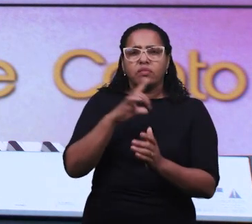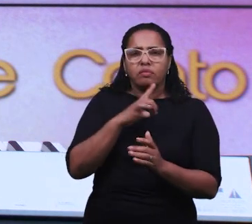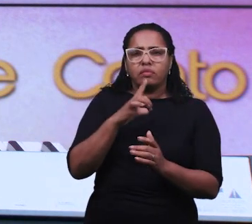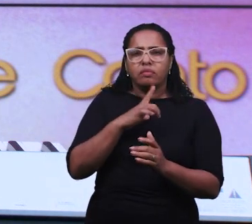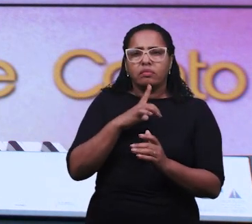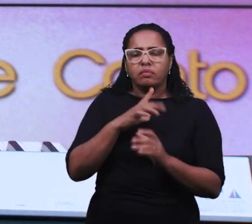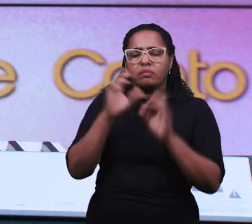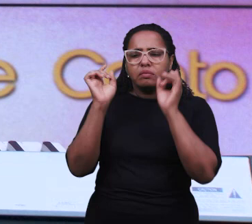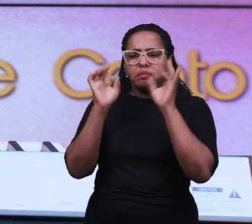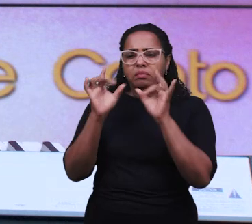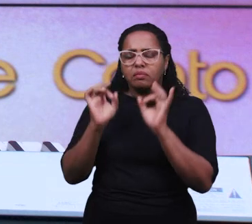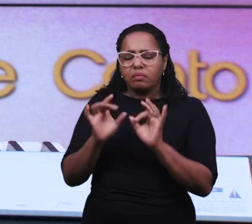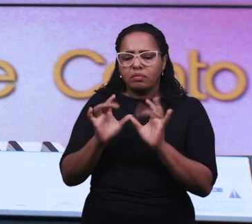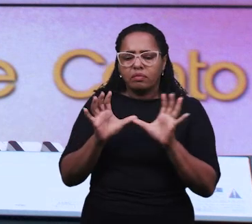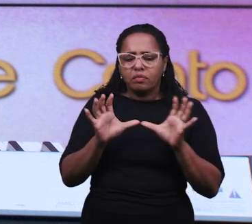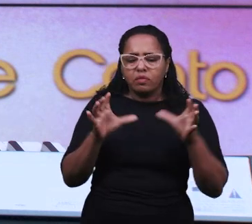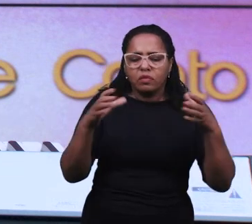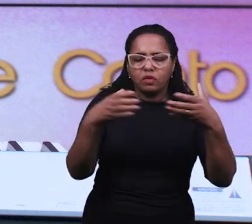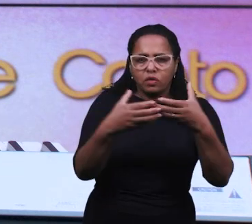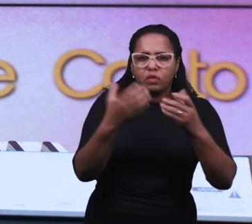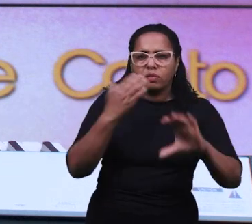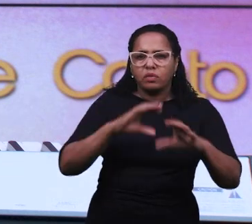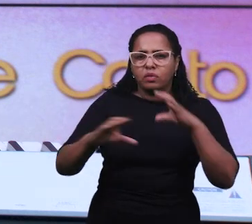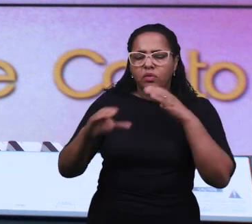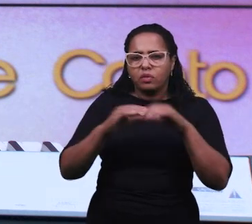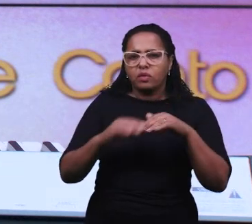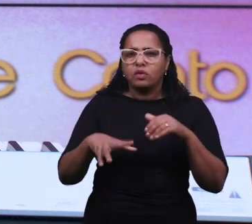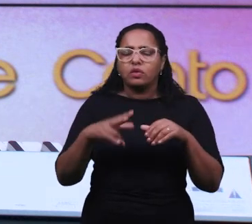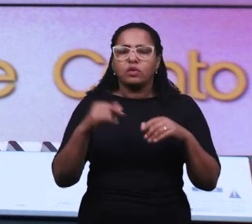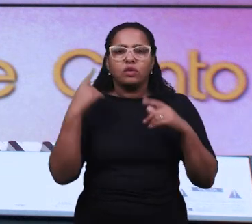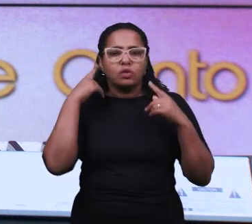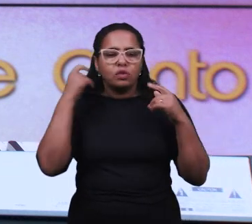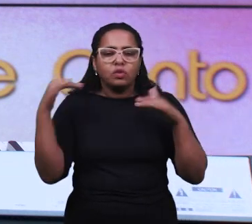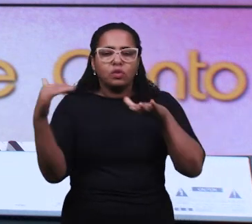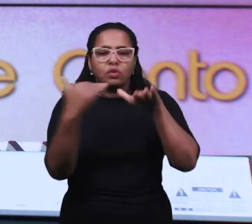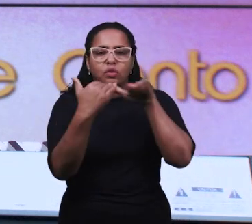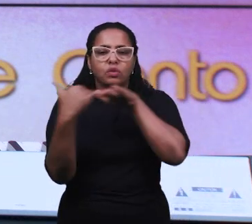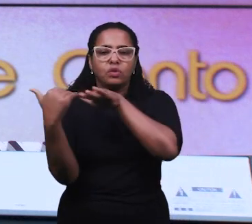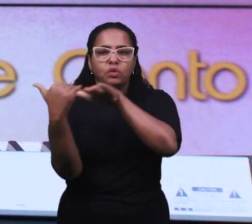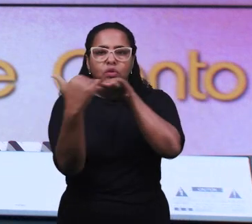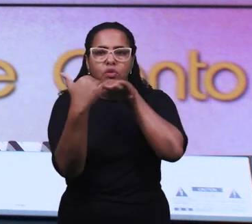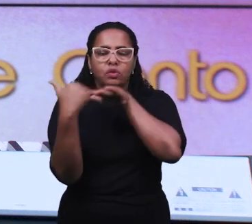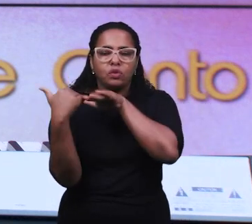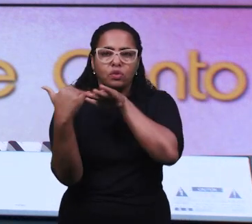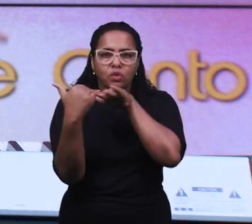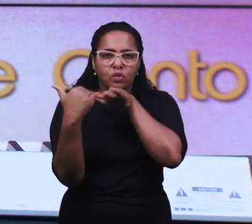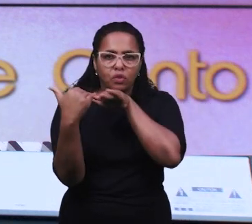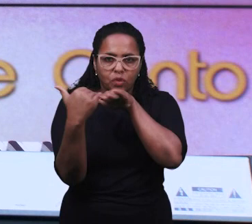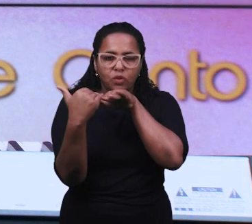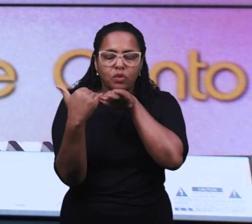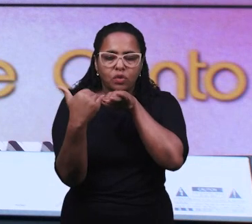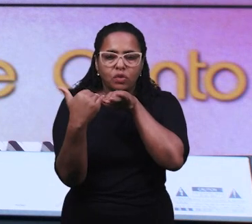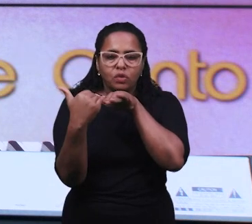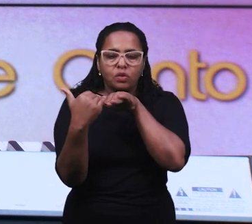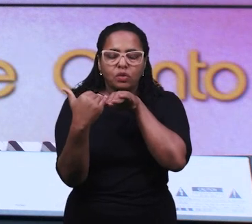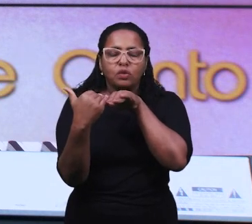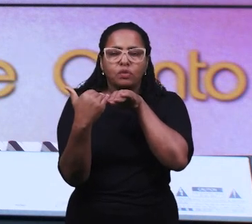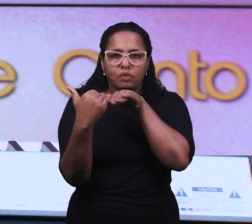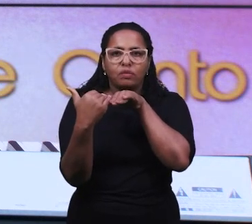tenha, especialmente quando cantamos em grupo, tenha uma mesma sonoridade. Todas as pessoas soem com